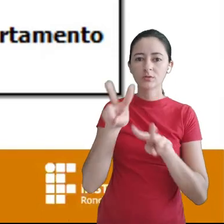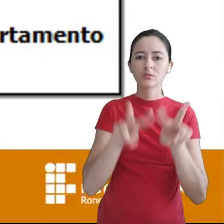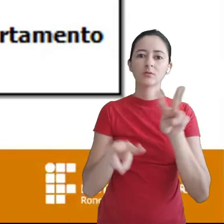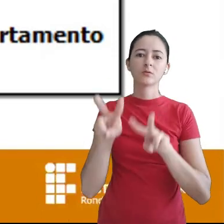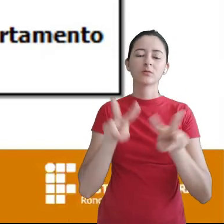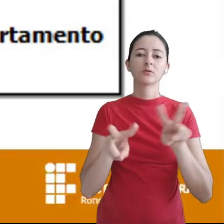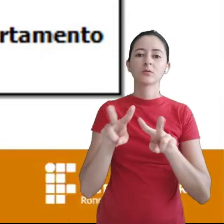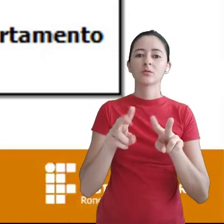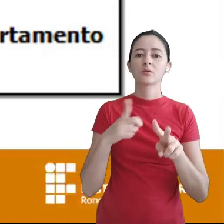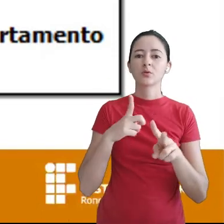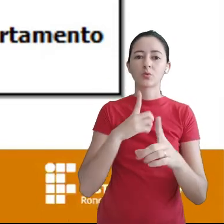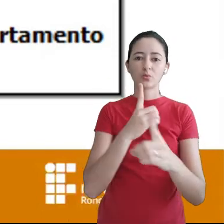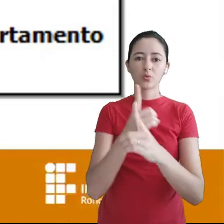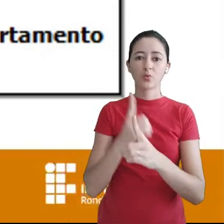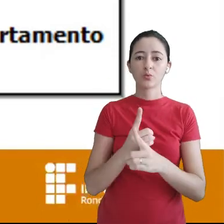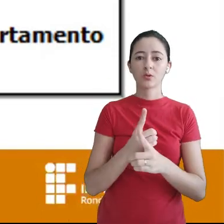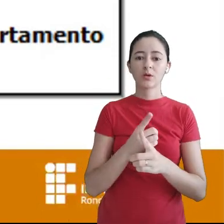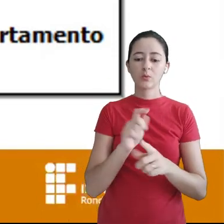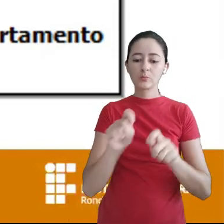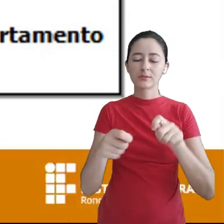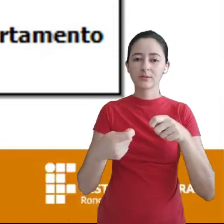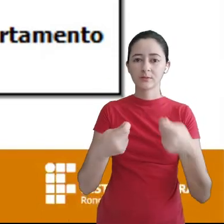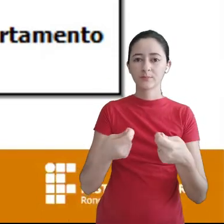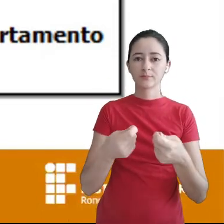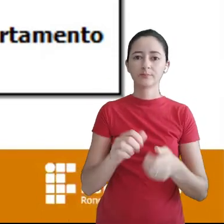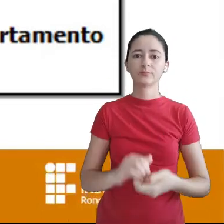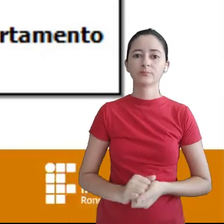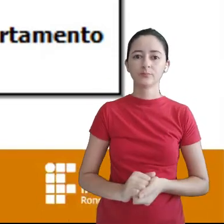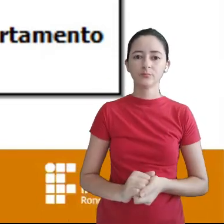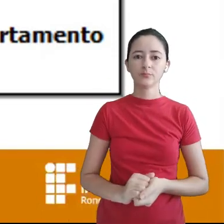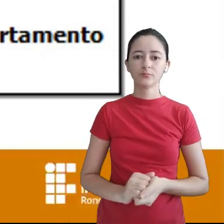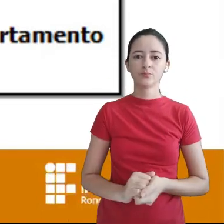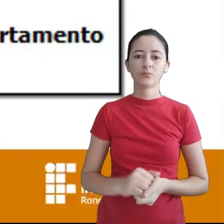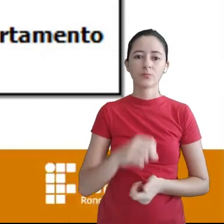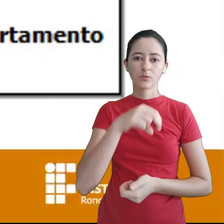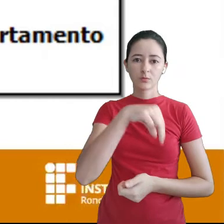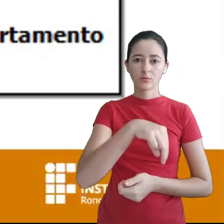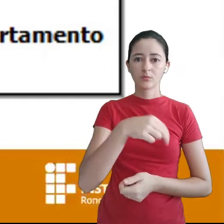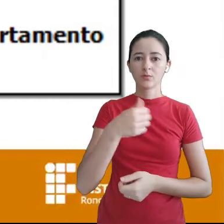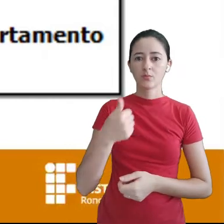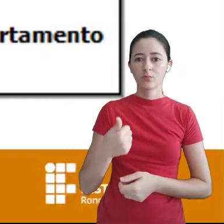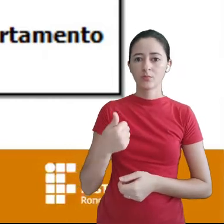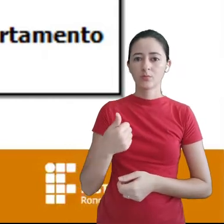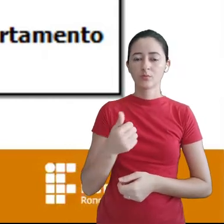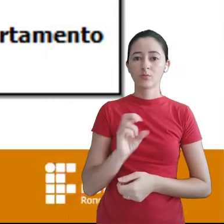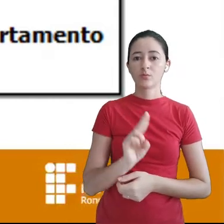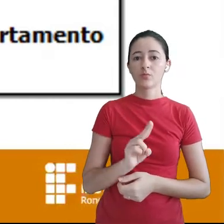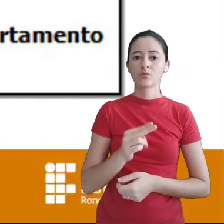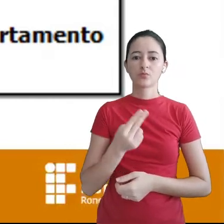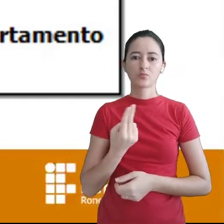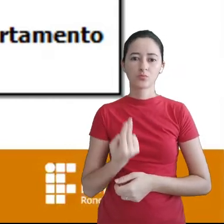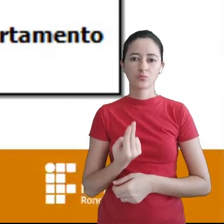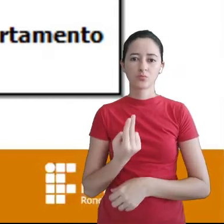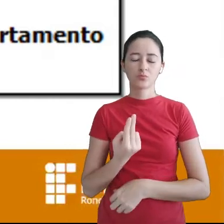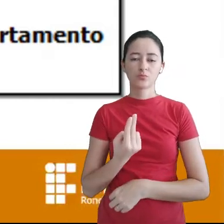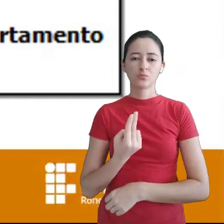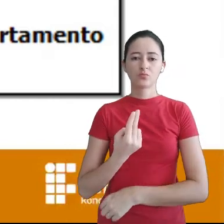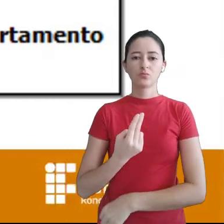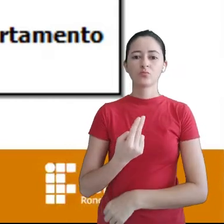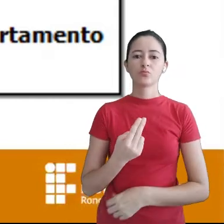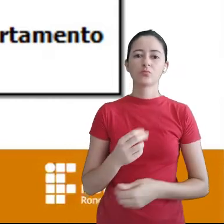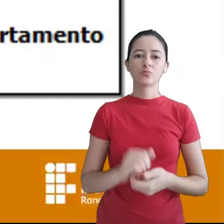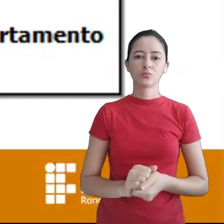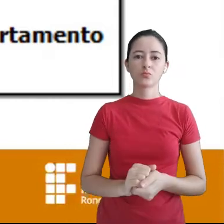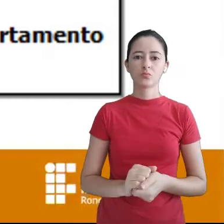E ir atrás por conta própria. Então, já vou ver como é que eu estou falando, como é que vocês vão encontrar. Então, olha só. N para 1